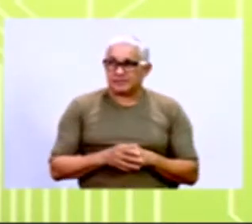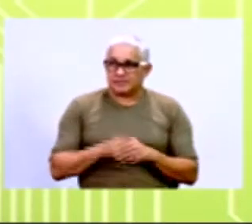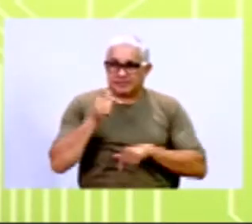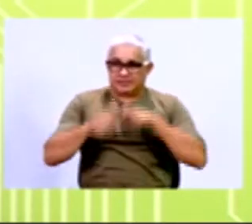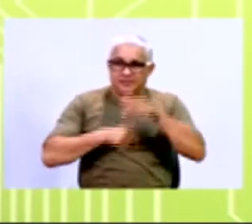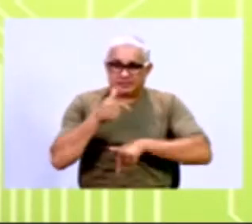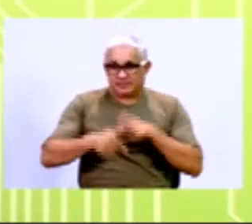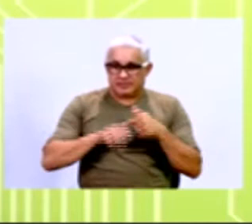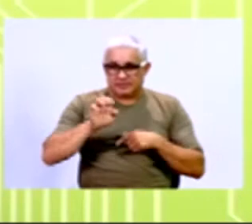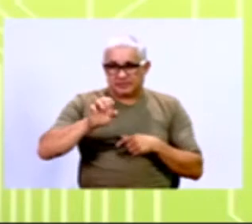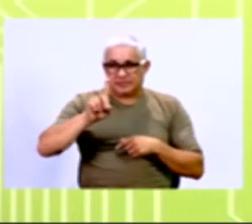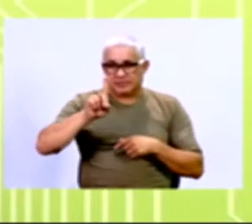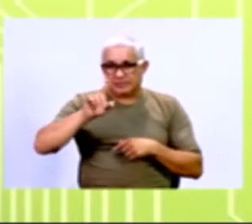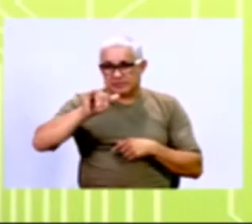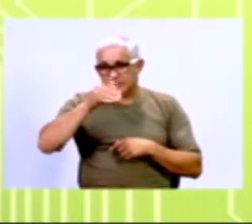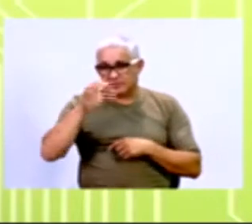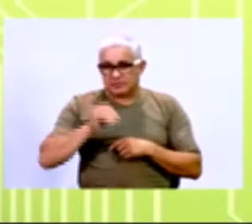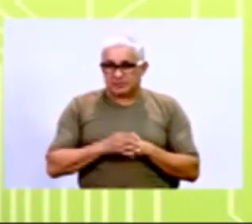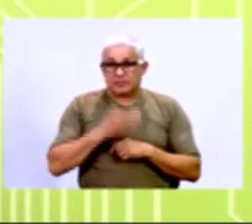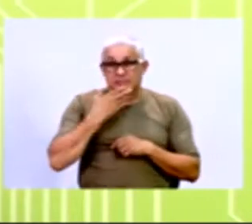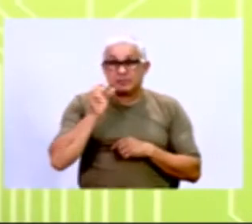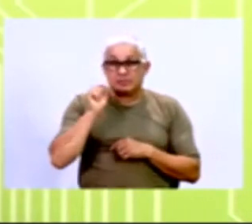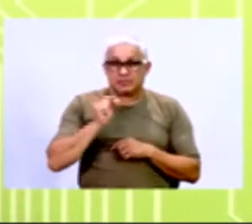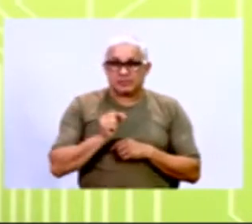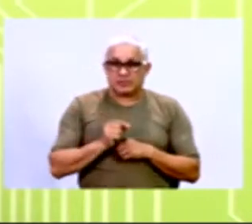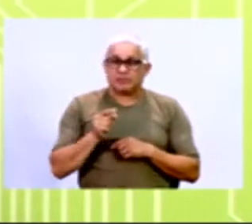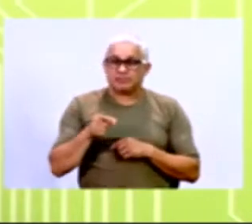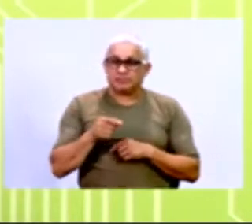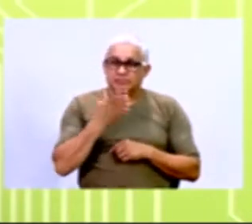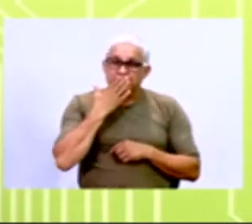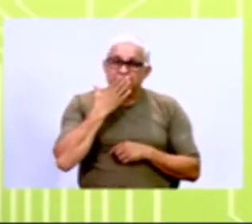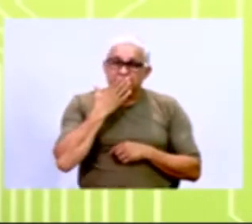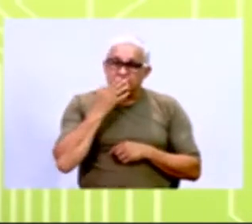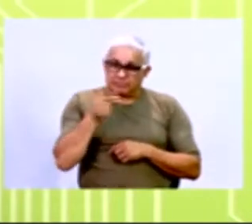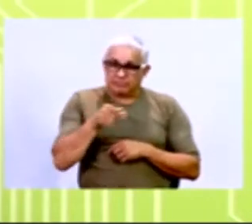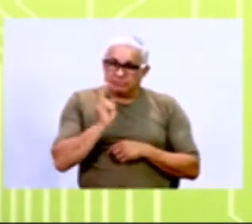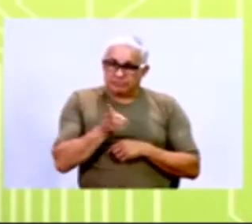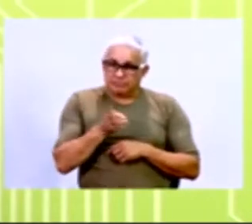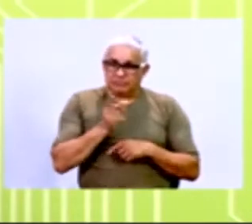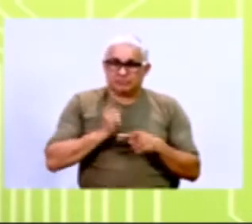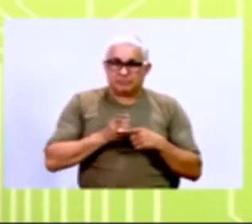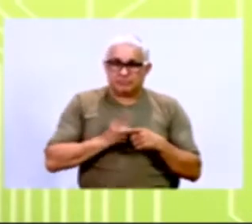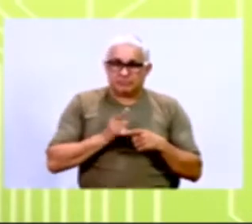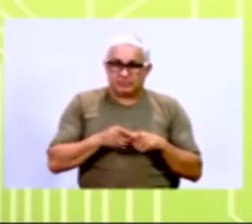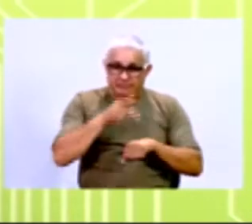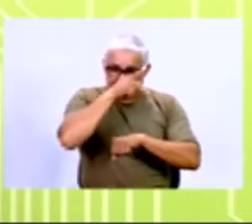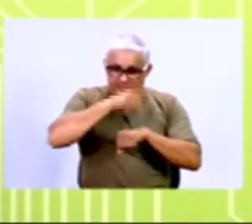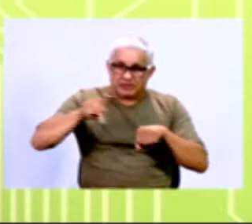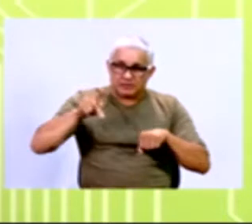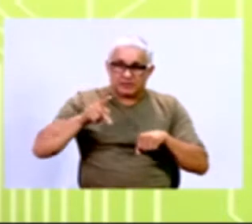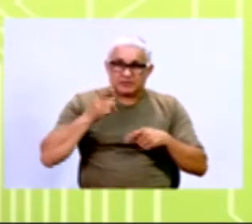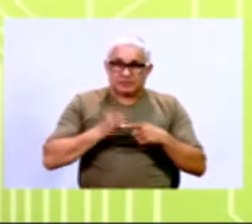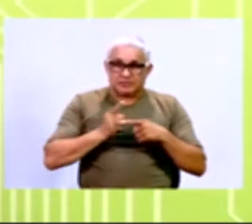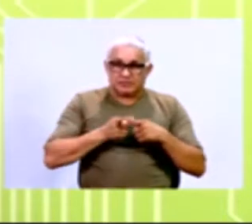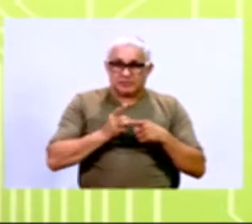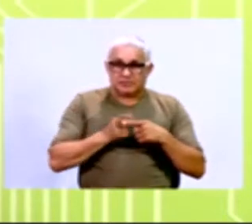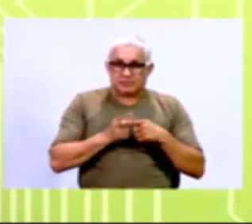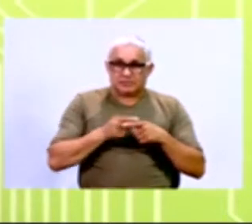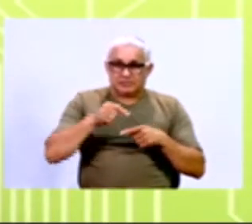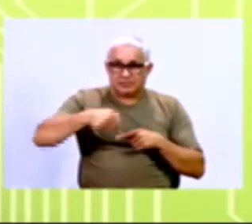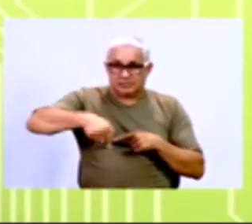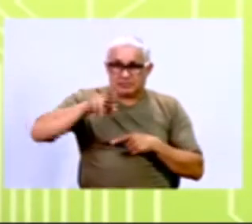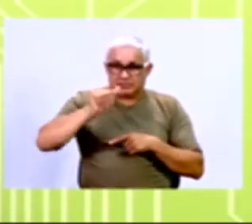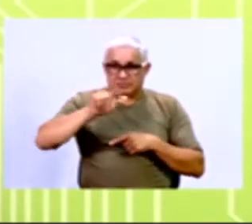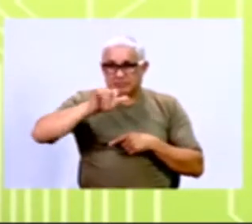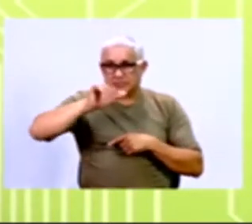com a edição desse áudio, é melhor nesse formato. Por quê? Porque ele é mais puro, né? Uma qualidade melhor. É um